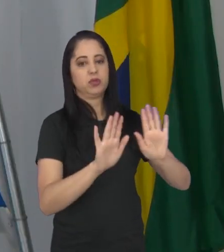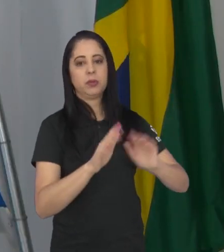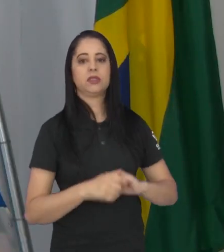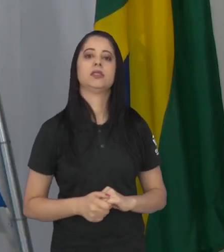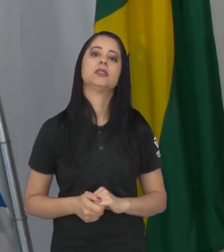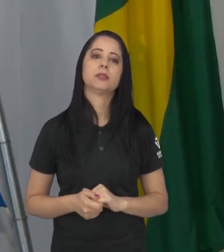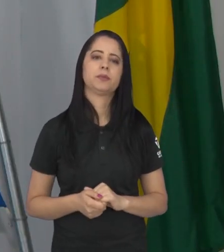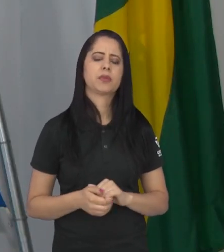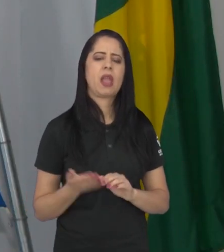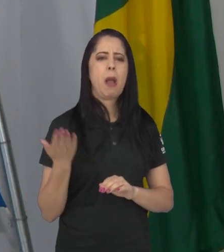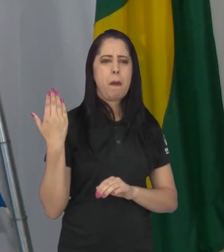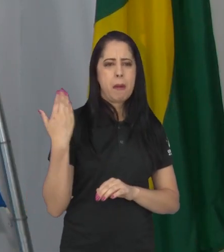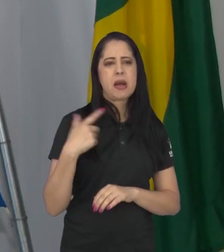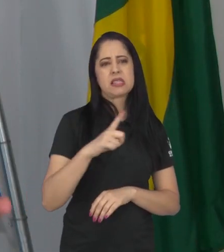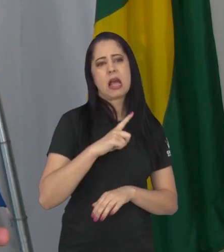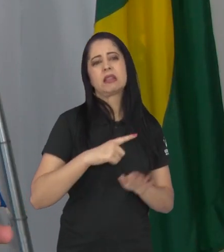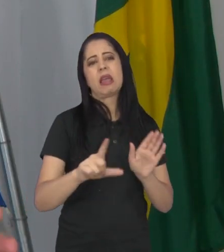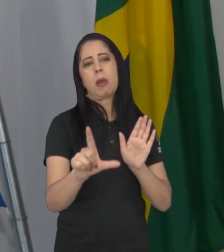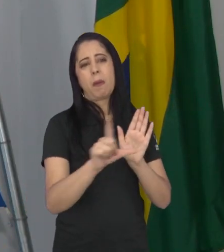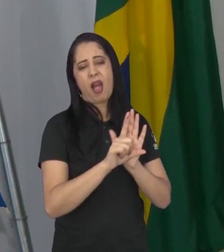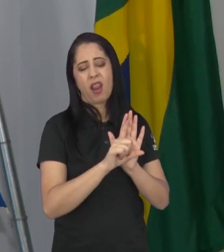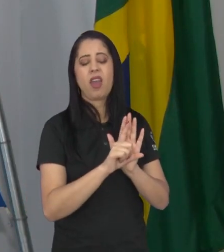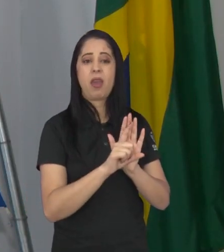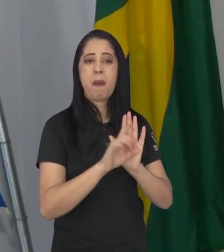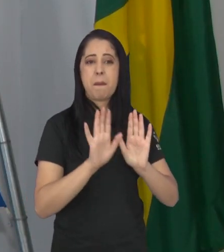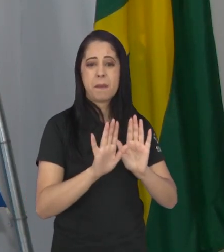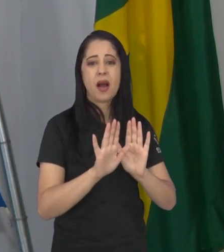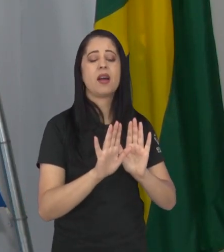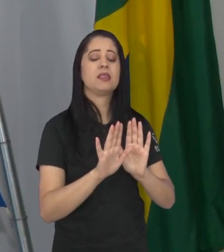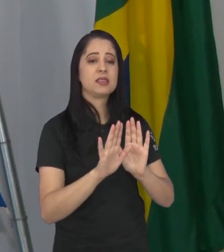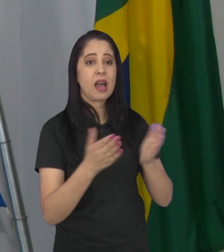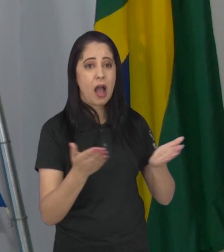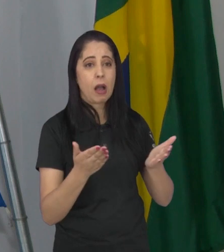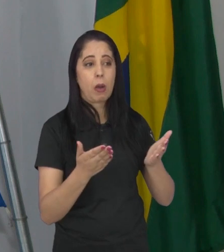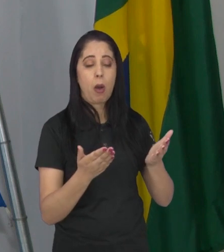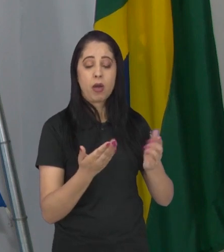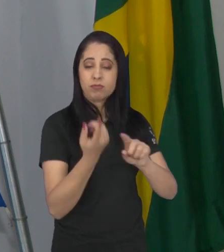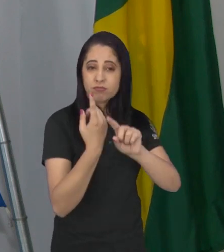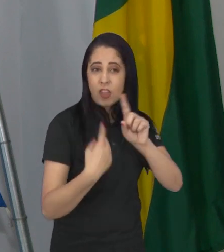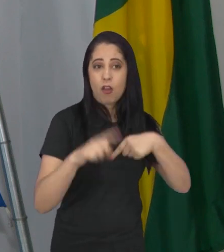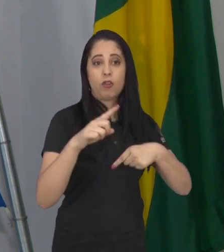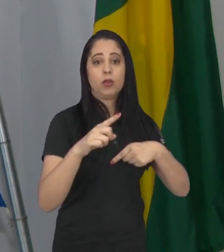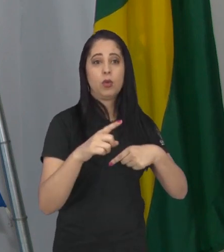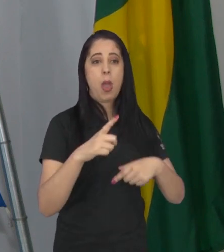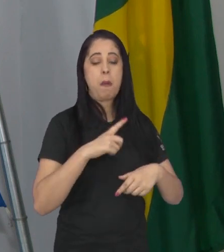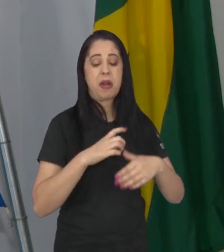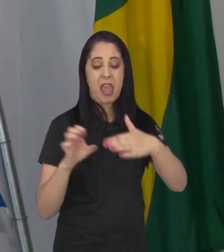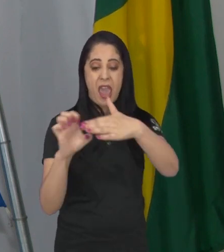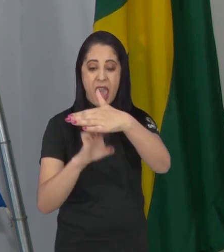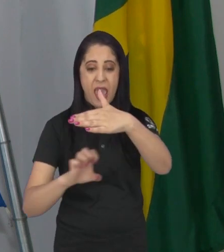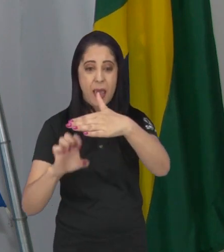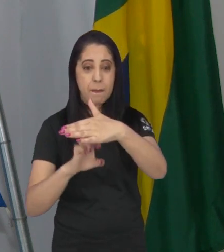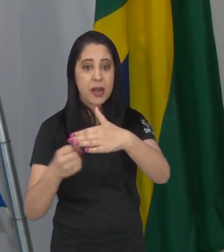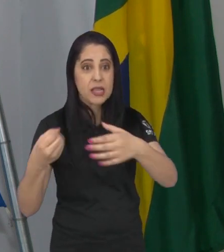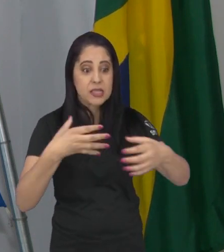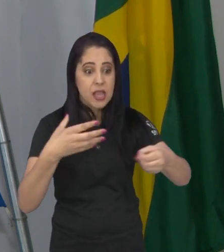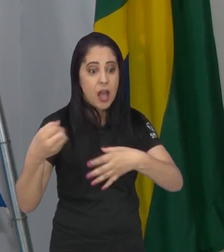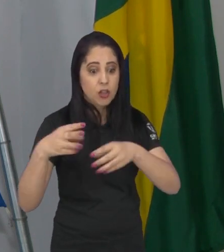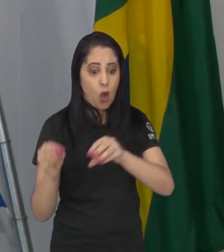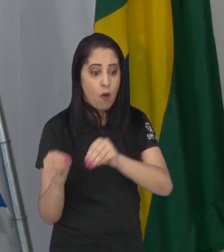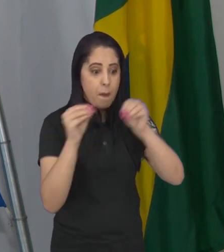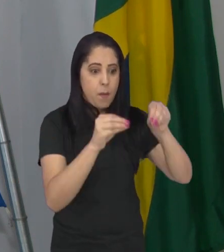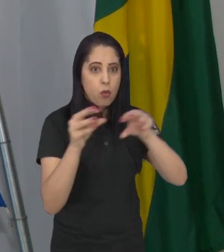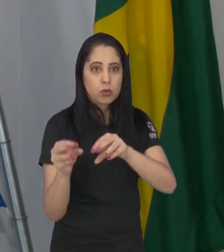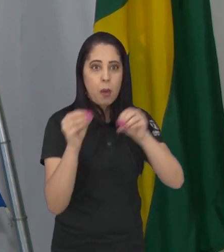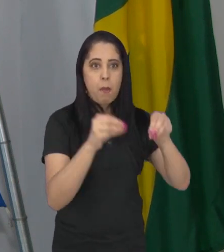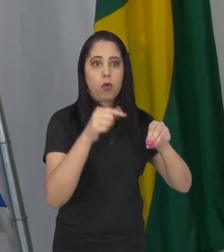uma lei interessante de incentivos fiscais, mas o mundo é dinâmico, uma série de setores estão se mostrando, numa trajetória